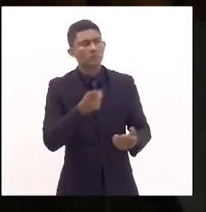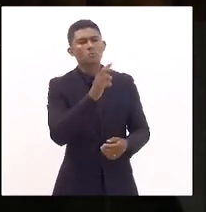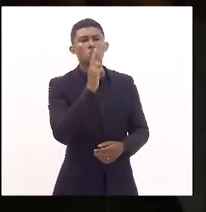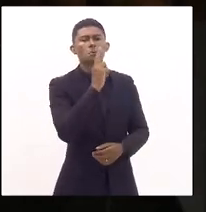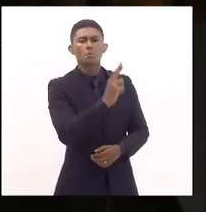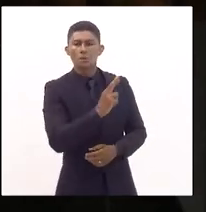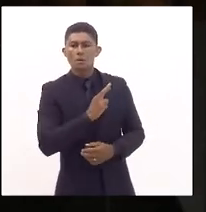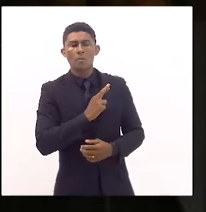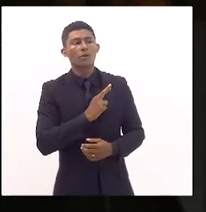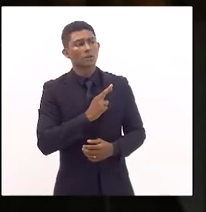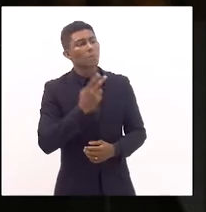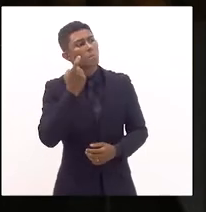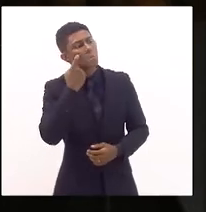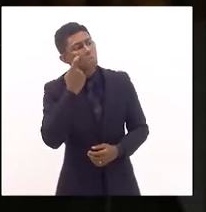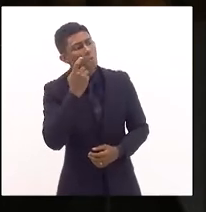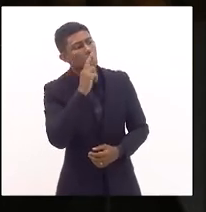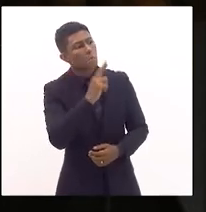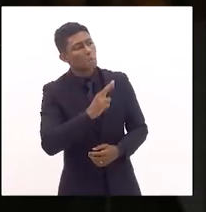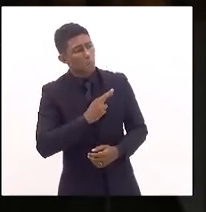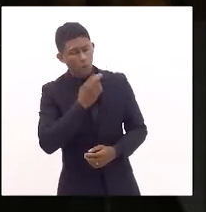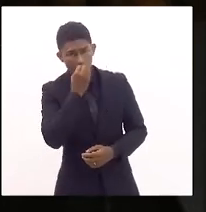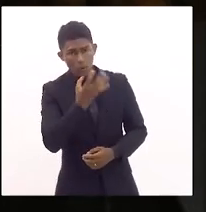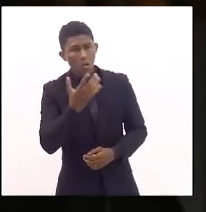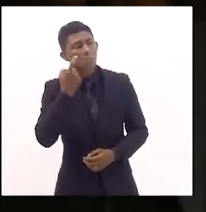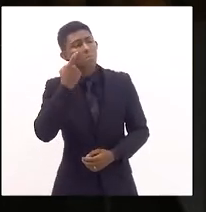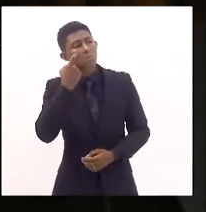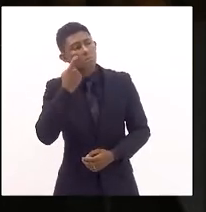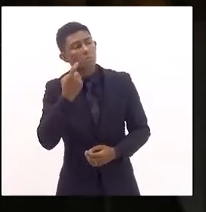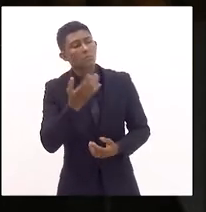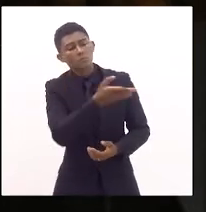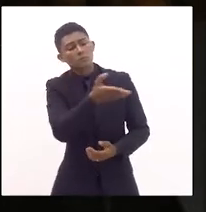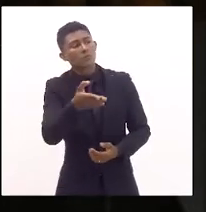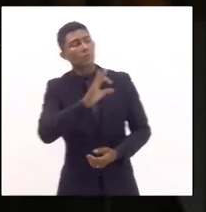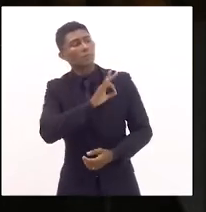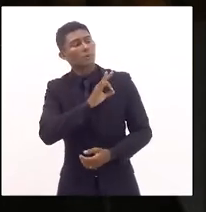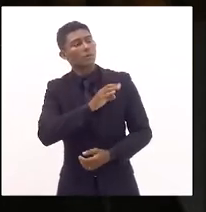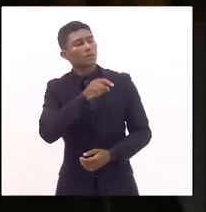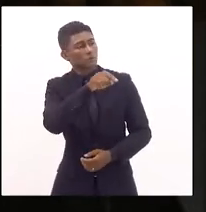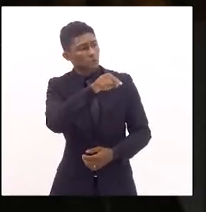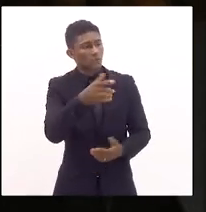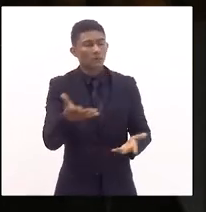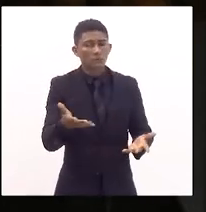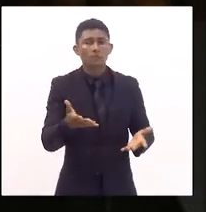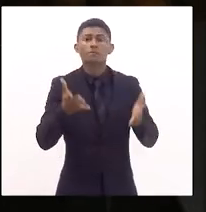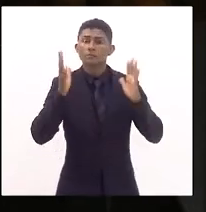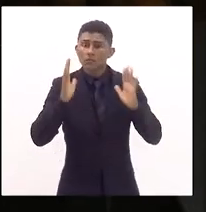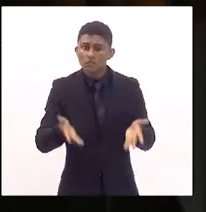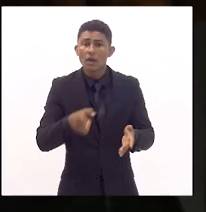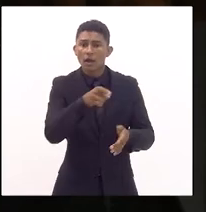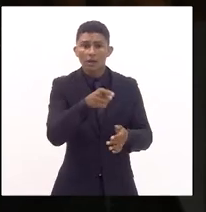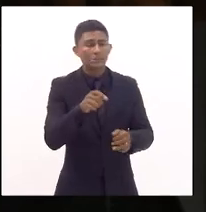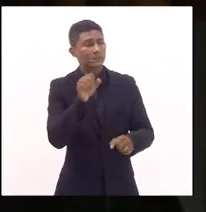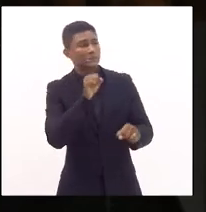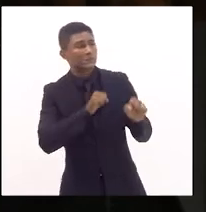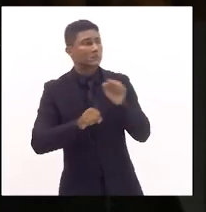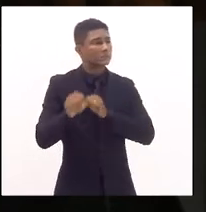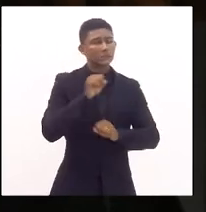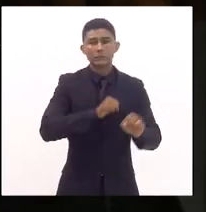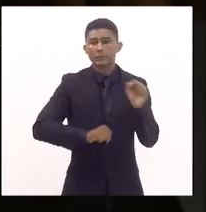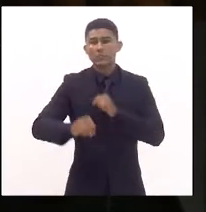resposta seja positiva, mas positiva para os nossos policiais, que já estão sedentos e